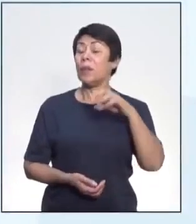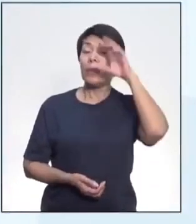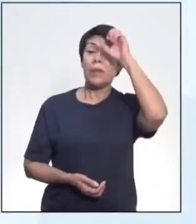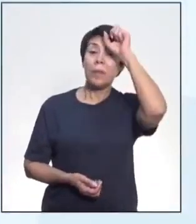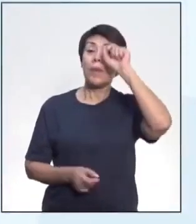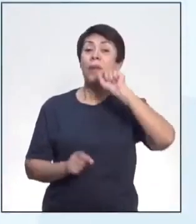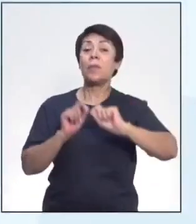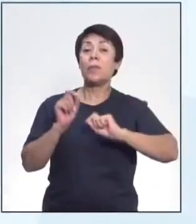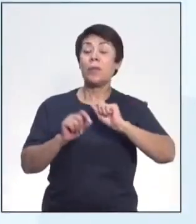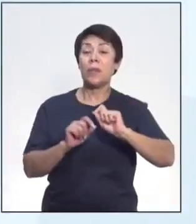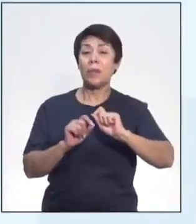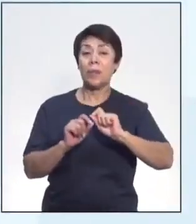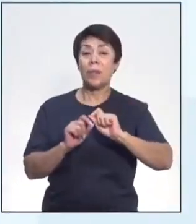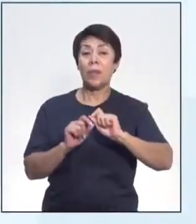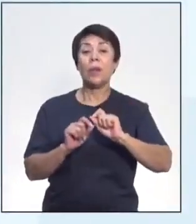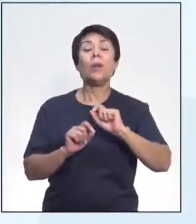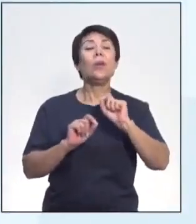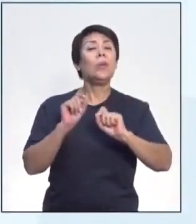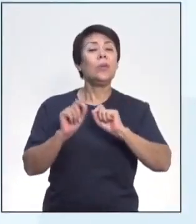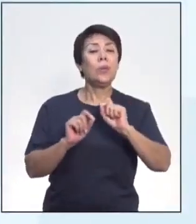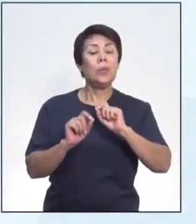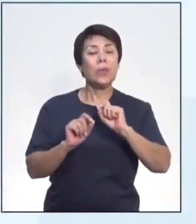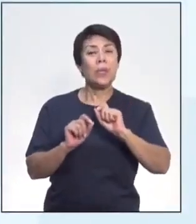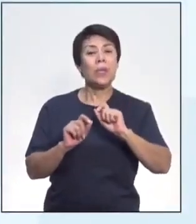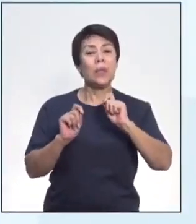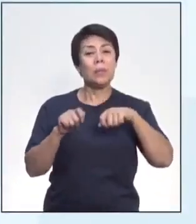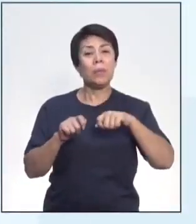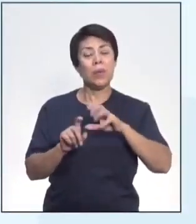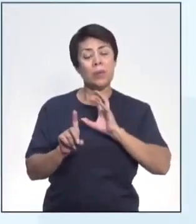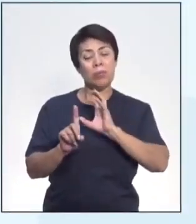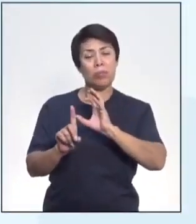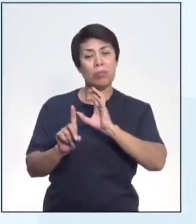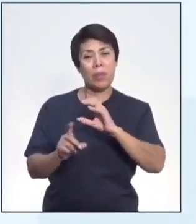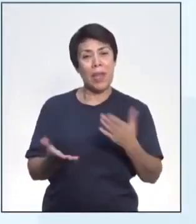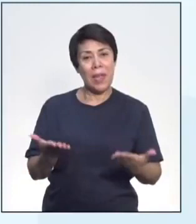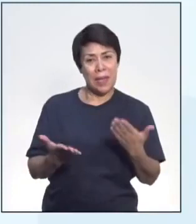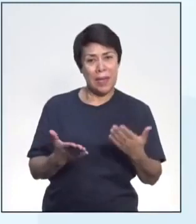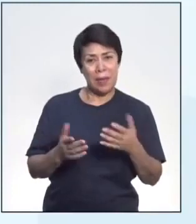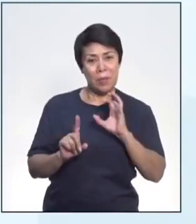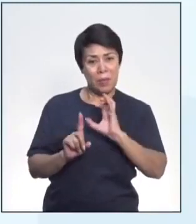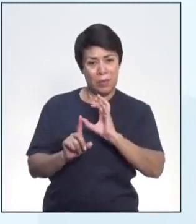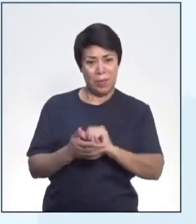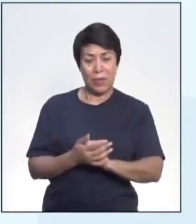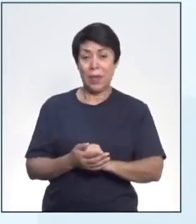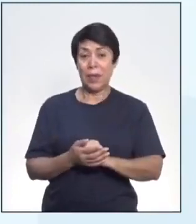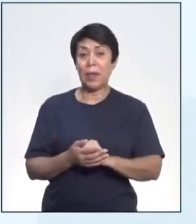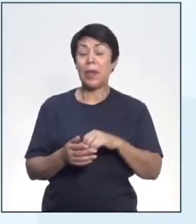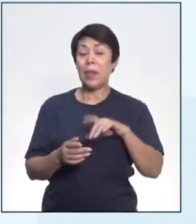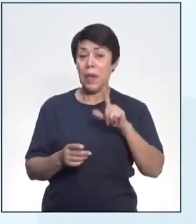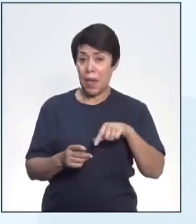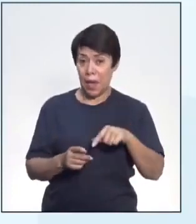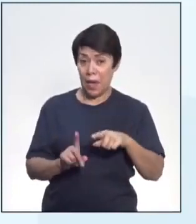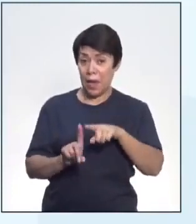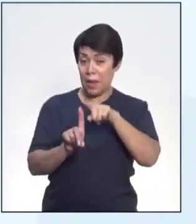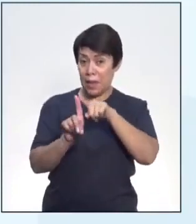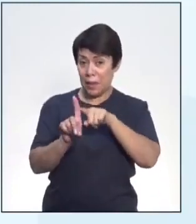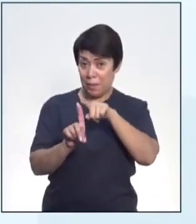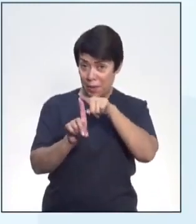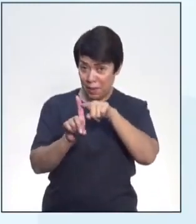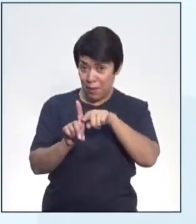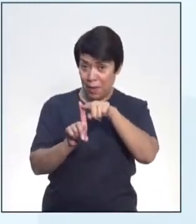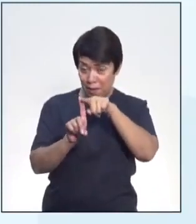Quais são os fatores que perturbam o equilíbrio químico? Nós vimos que é a pressão, né? A pressão,